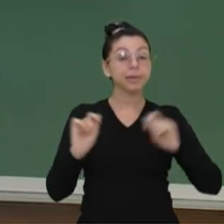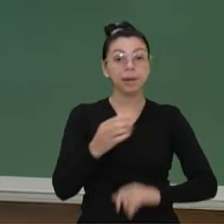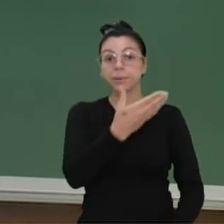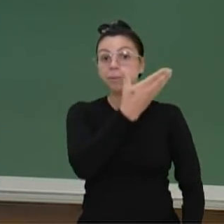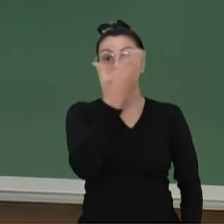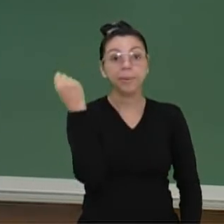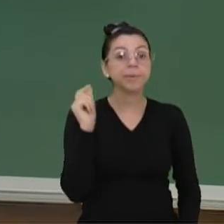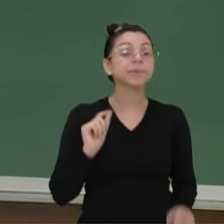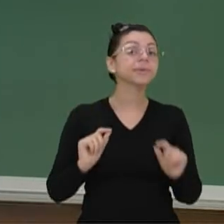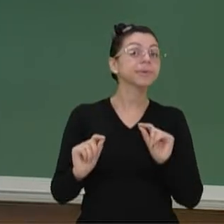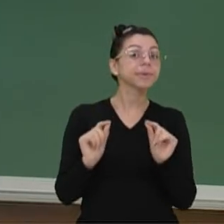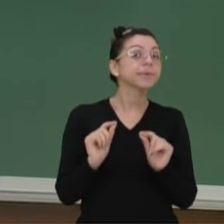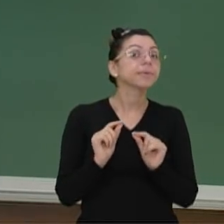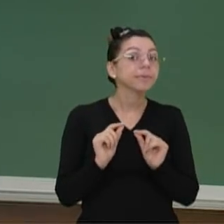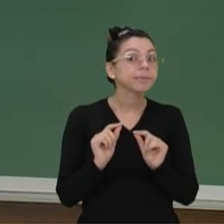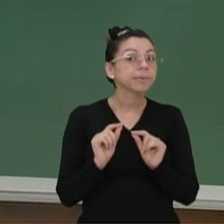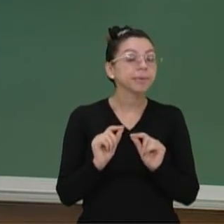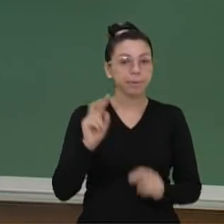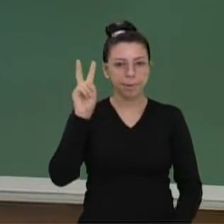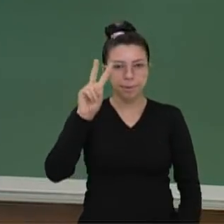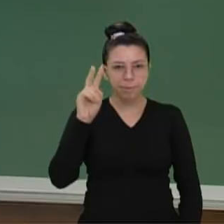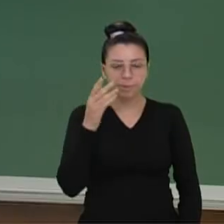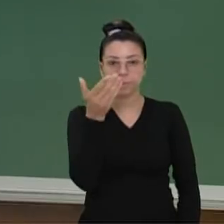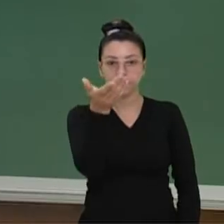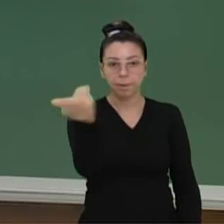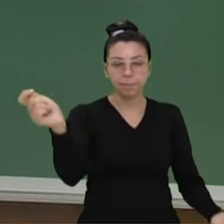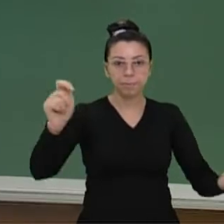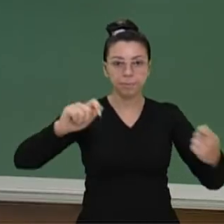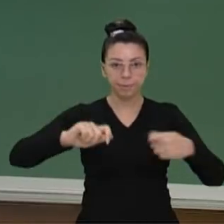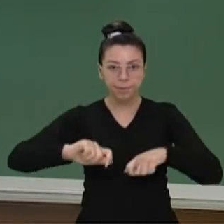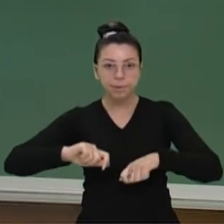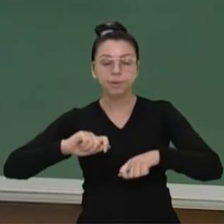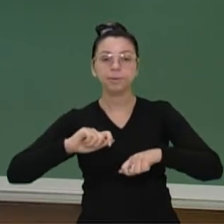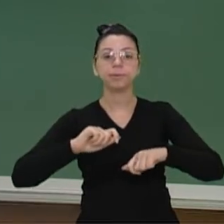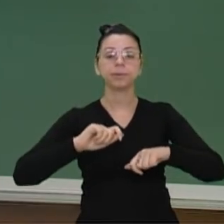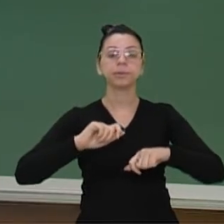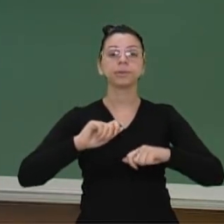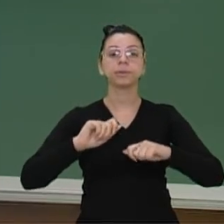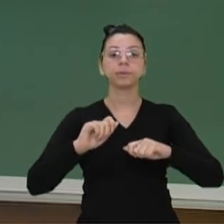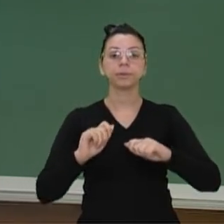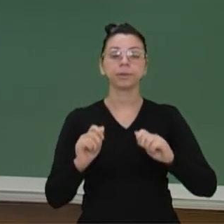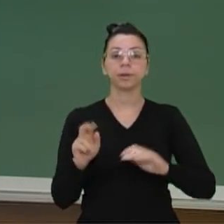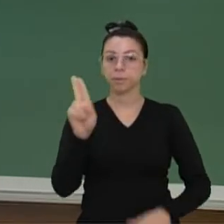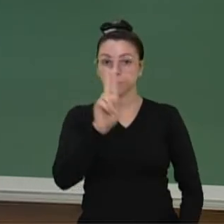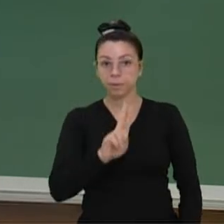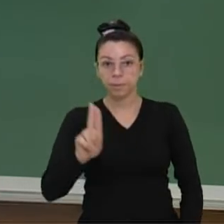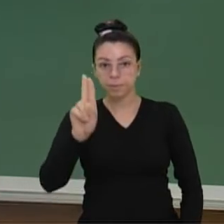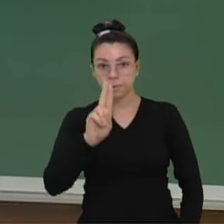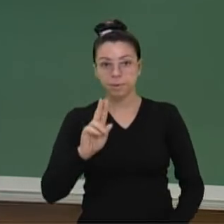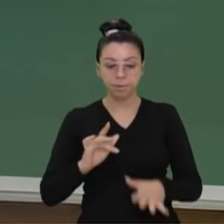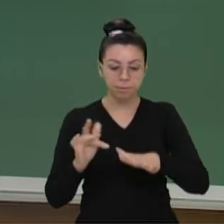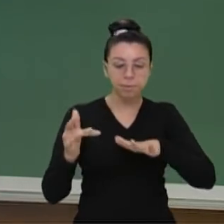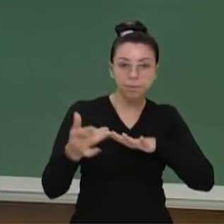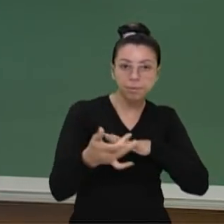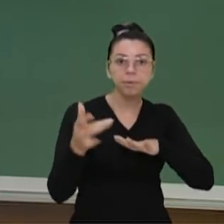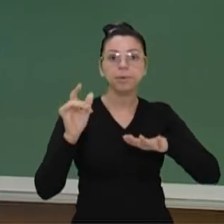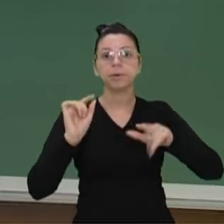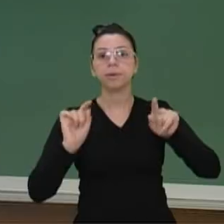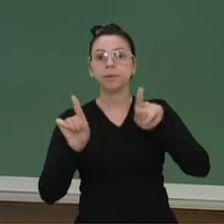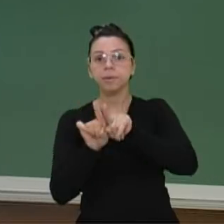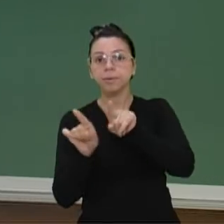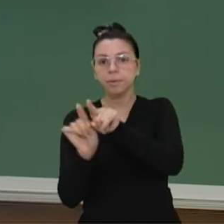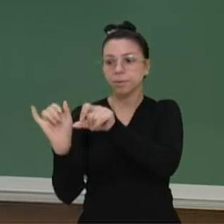podemos esquecer, né? Lembrar você aqui de que todos os meios de comunicação está usando para levar